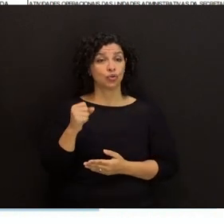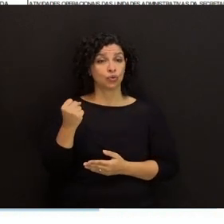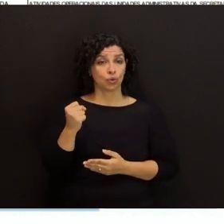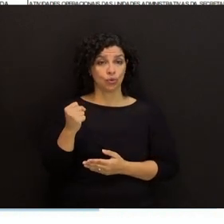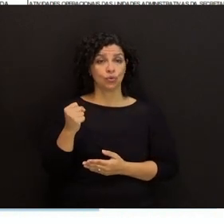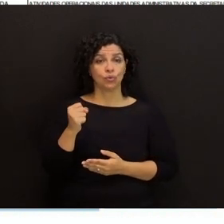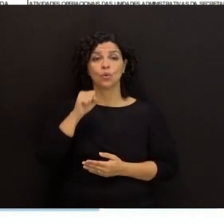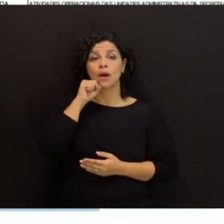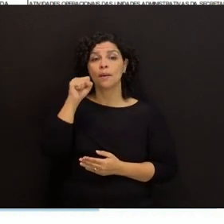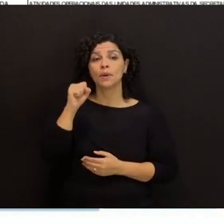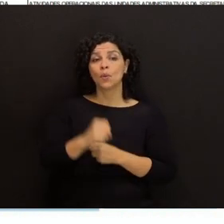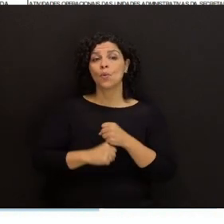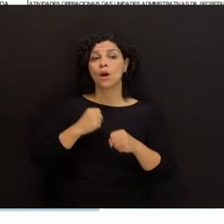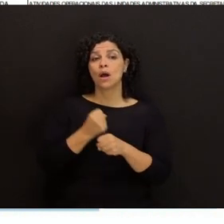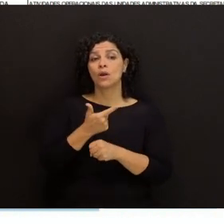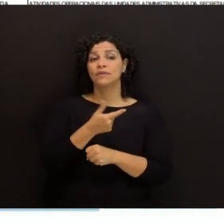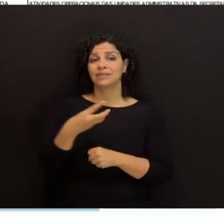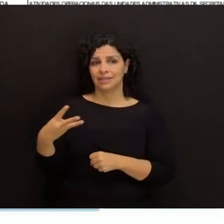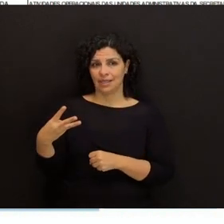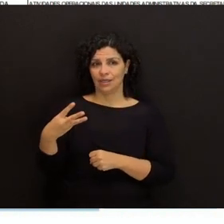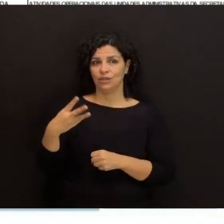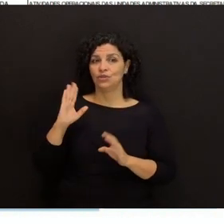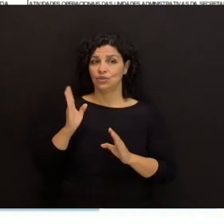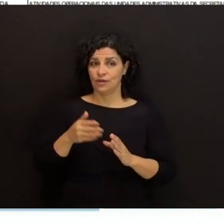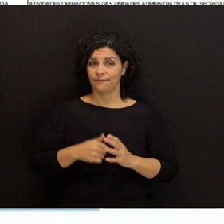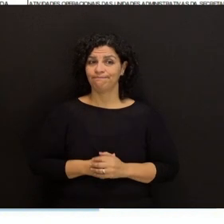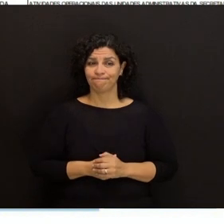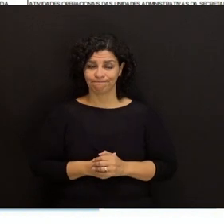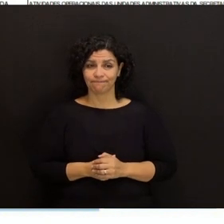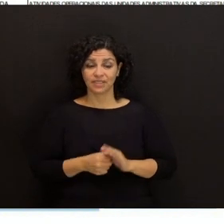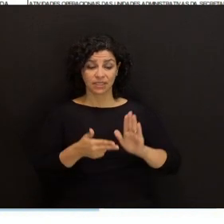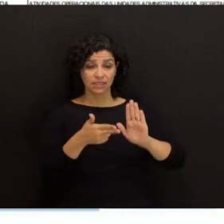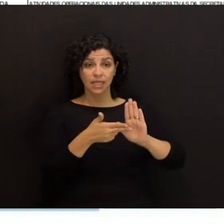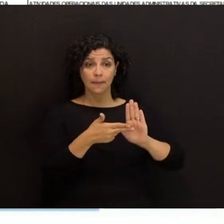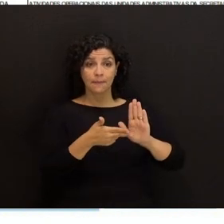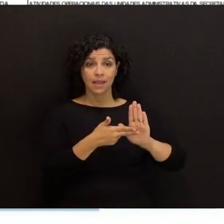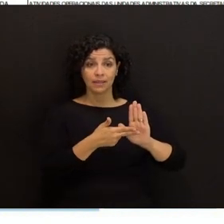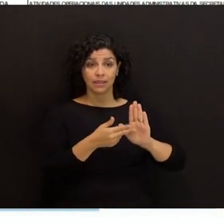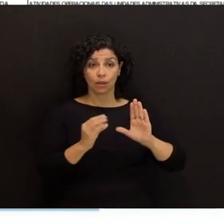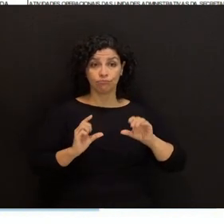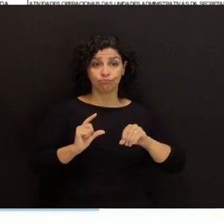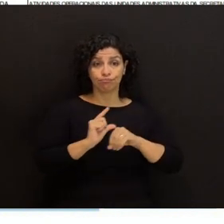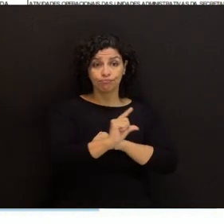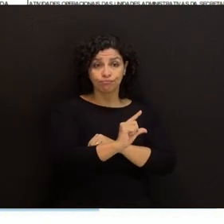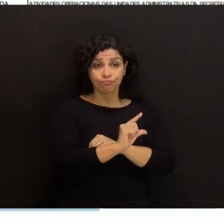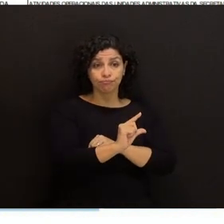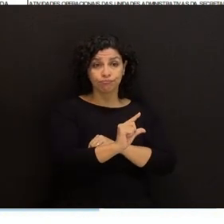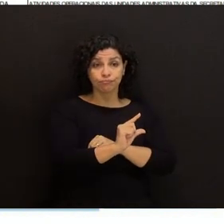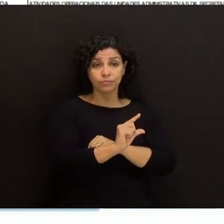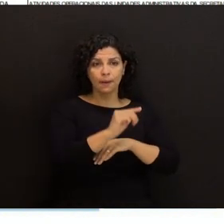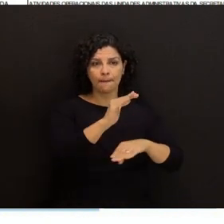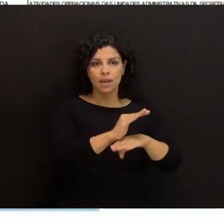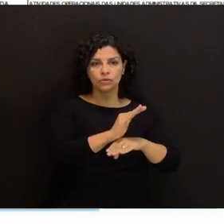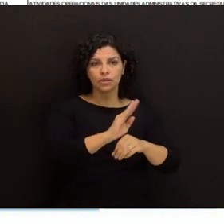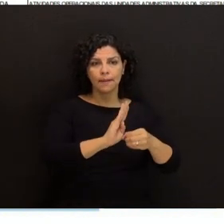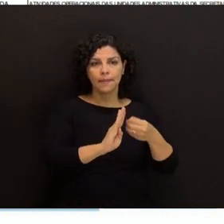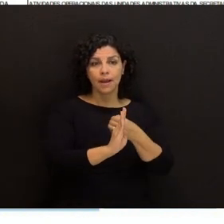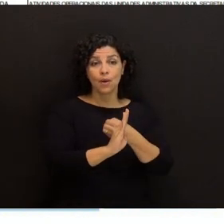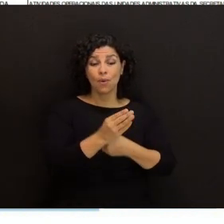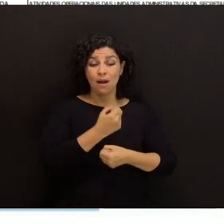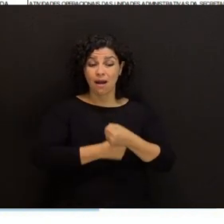de abril de 2023 e as emendas parlamentares do nosso mandato de